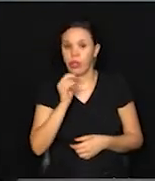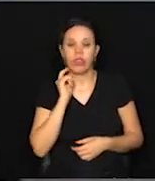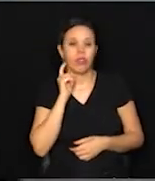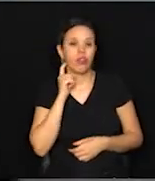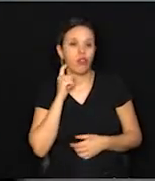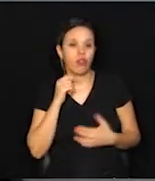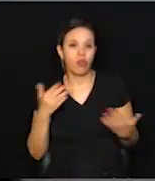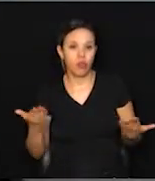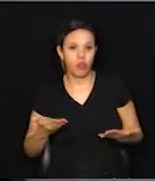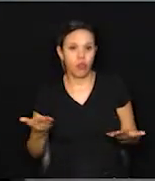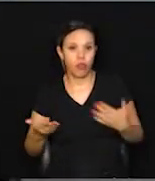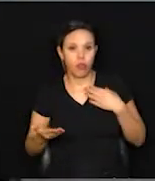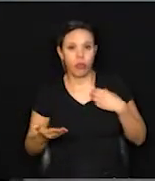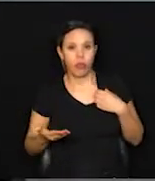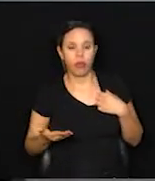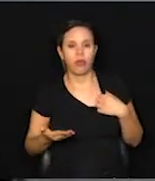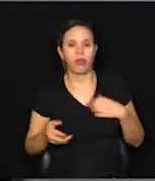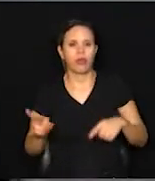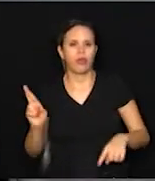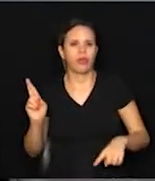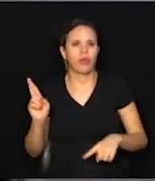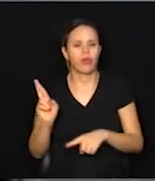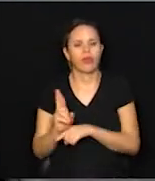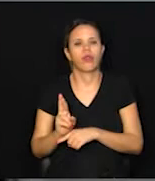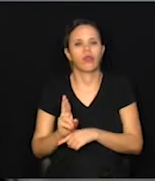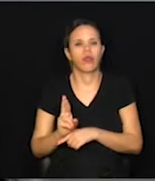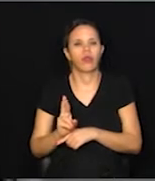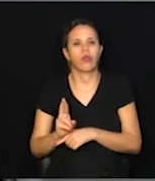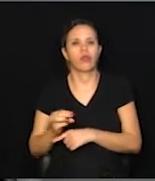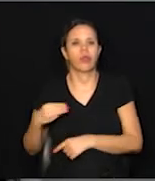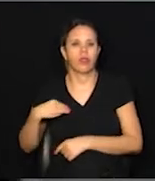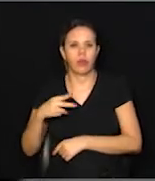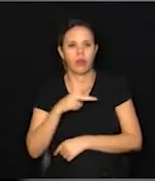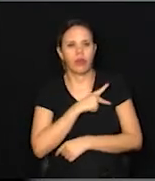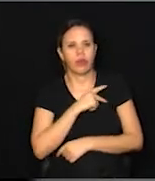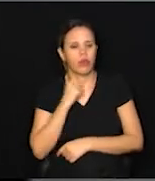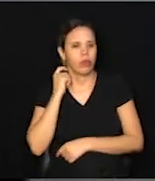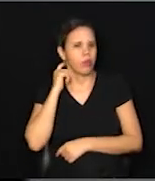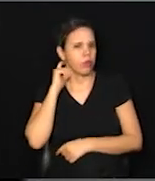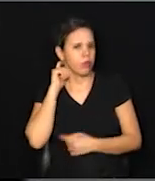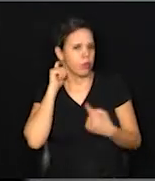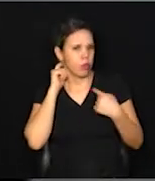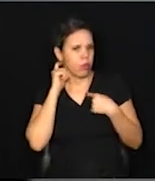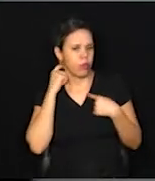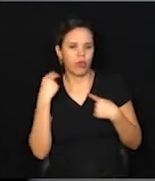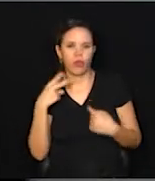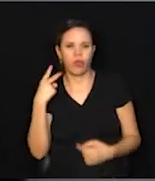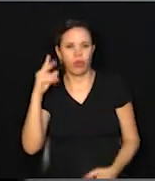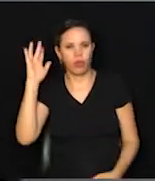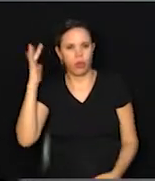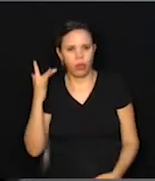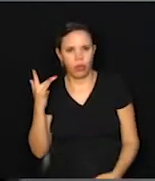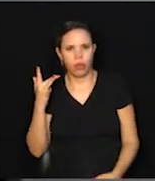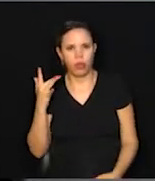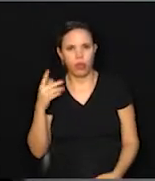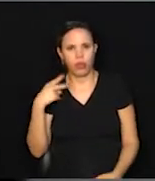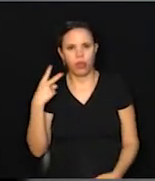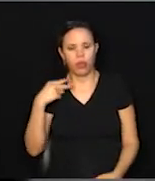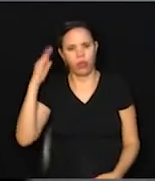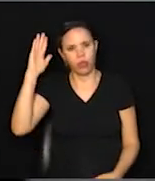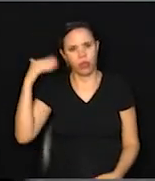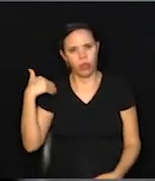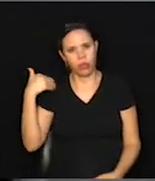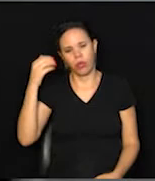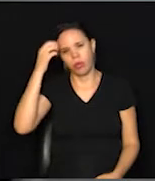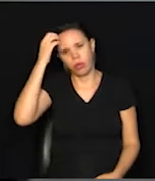de hoje nós estamos entrando com uma representação no Ministério Público, eu, a vereadora Guida Calisto, a vereadora Paula